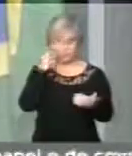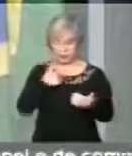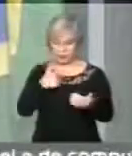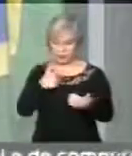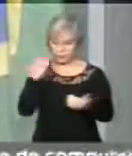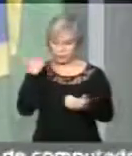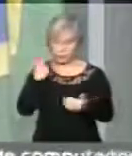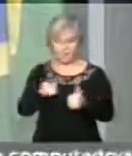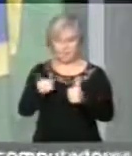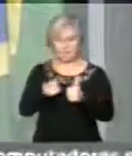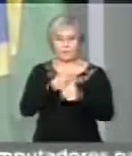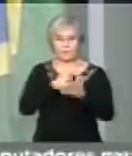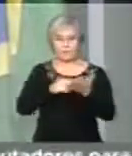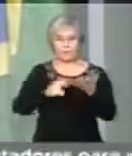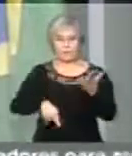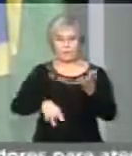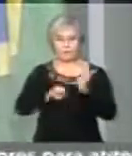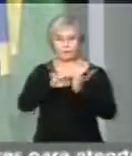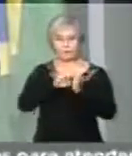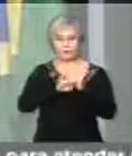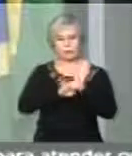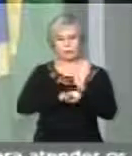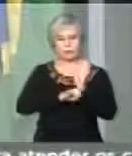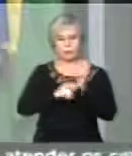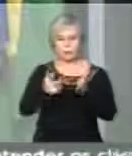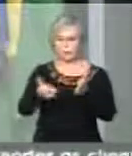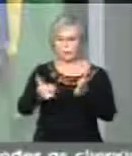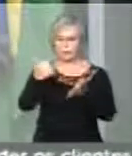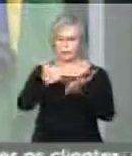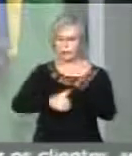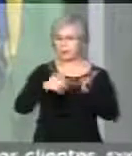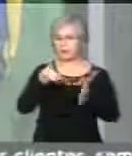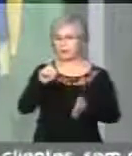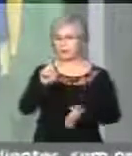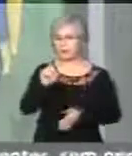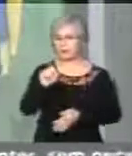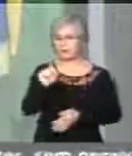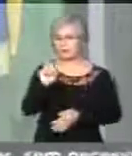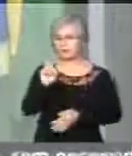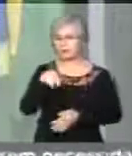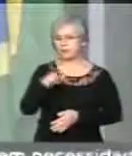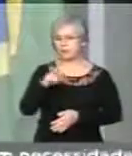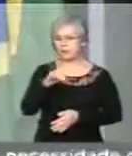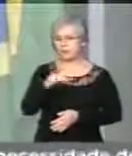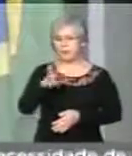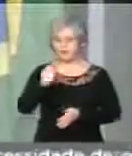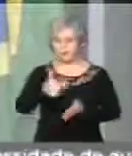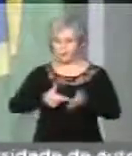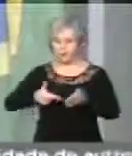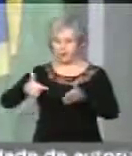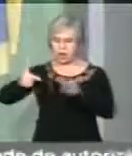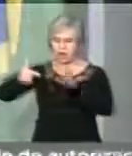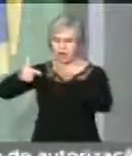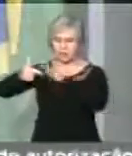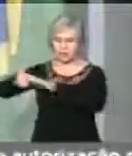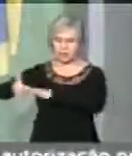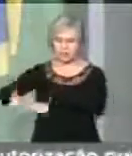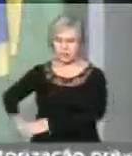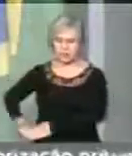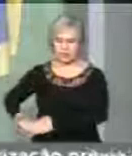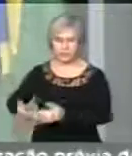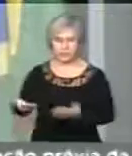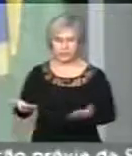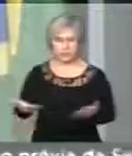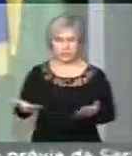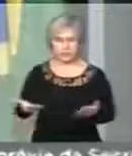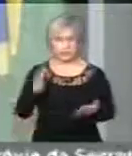do Estatuto do Desarmamento. Nós sabemos que o Estatuto não resolveu o problema da violência no país,